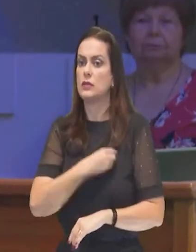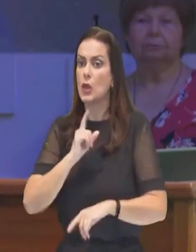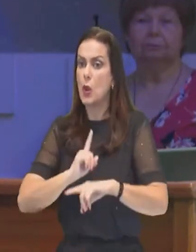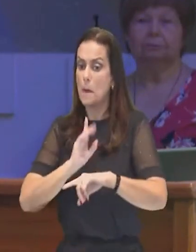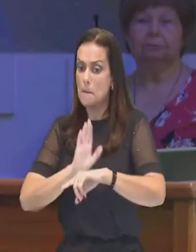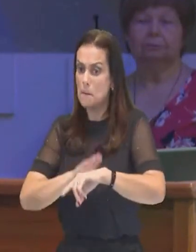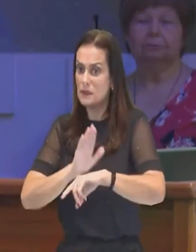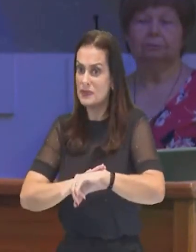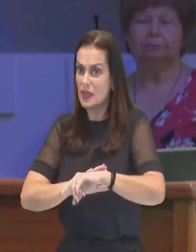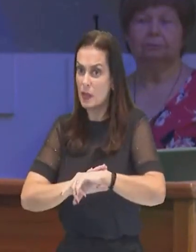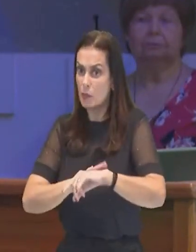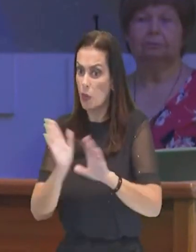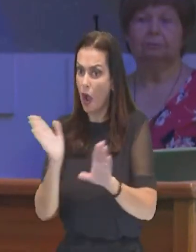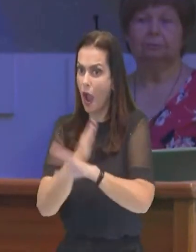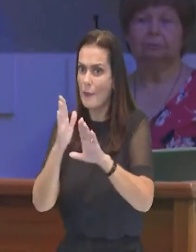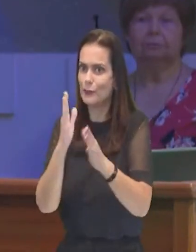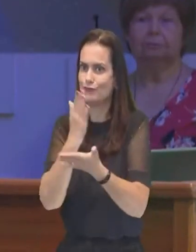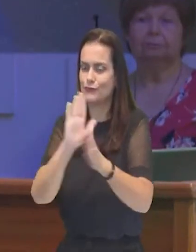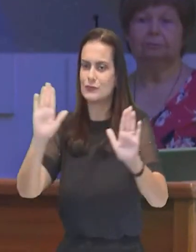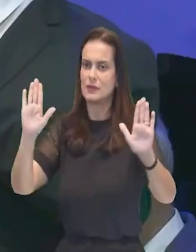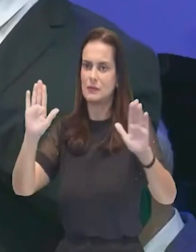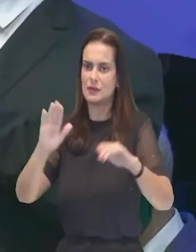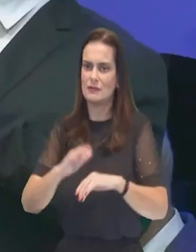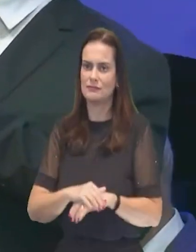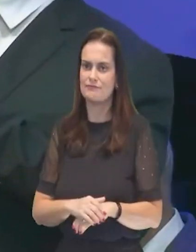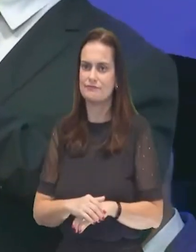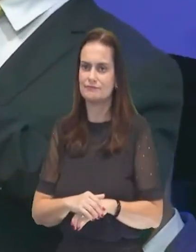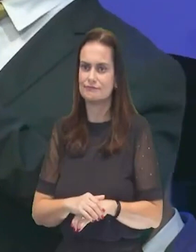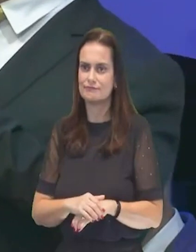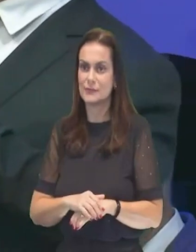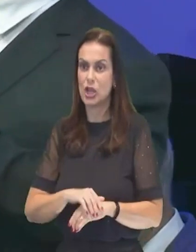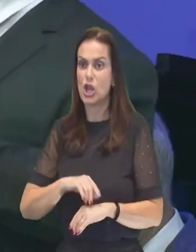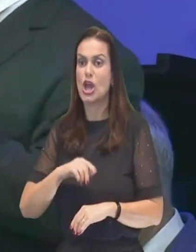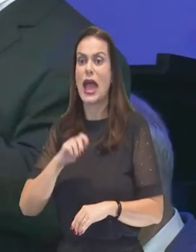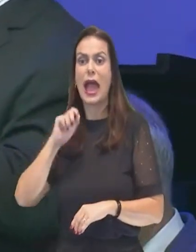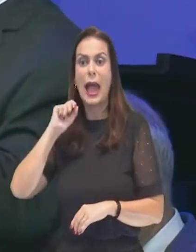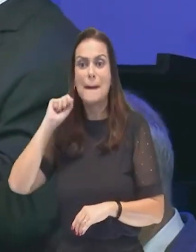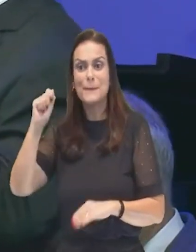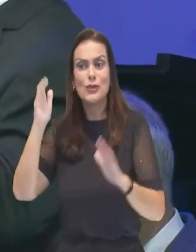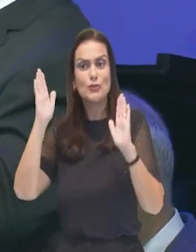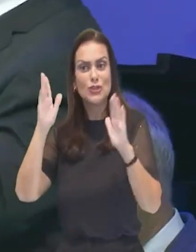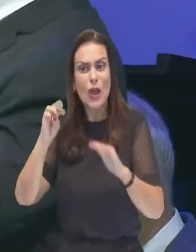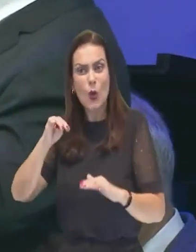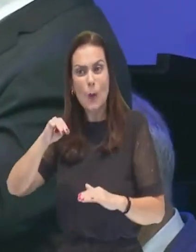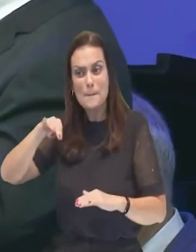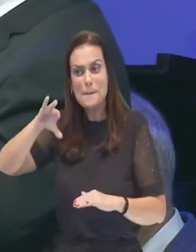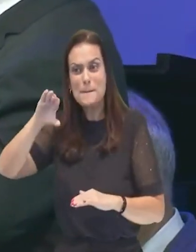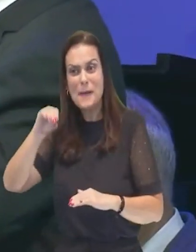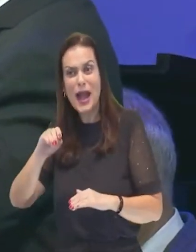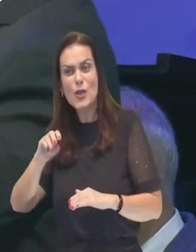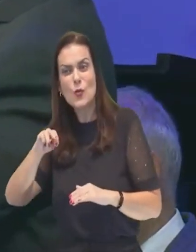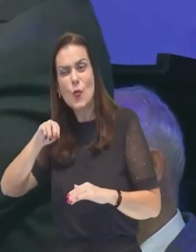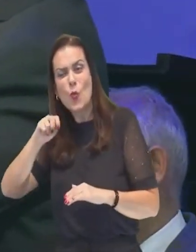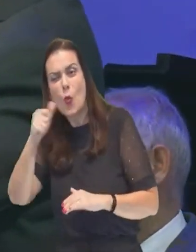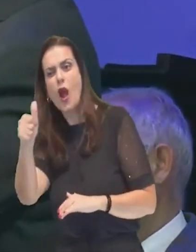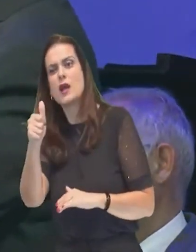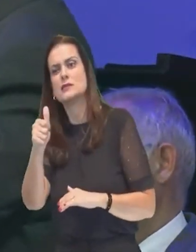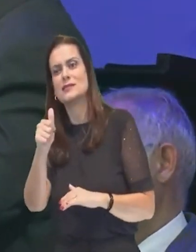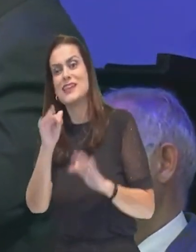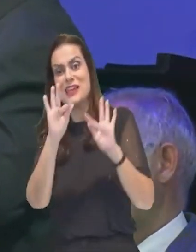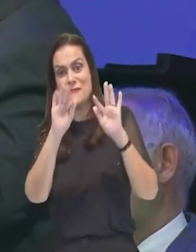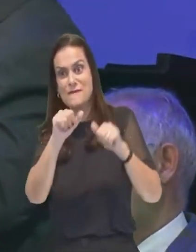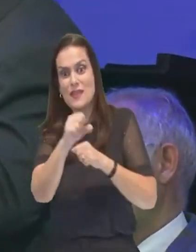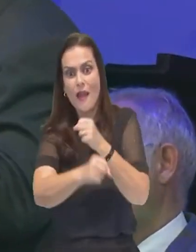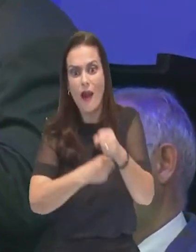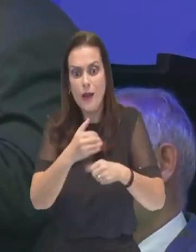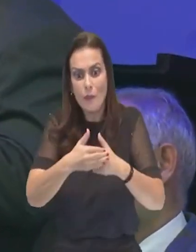passa depressa. Incrível que nós já estamos no mês de abril, quase maio, daqui a pouco é final do ano, os tempos parecem que